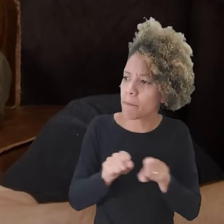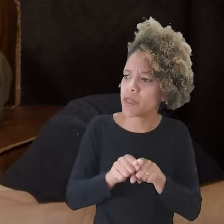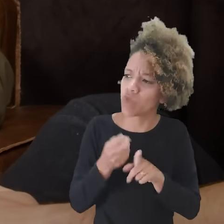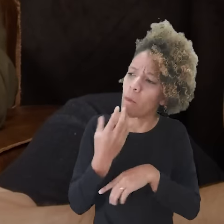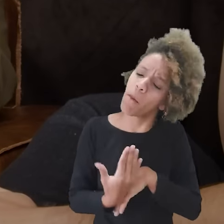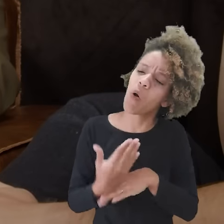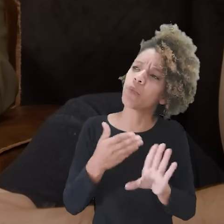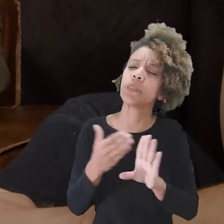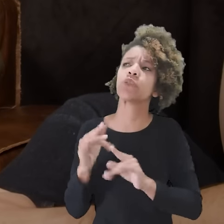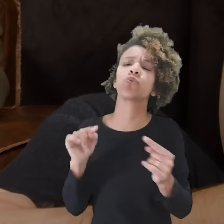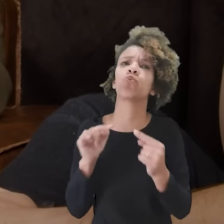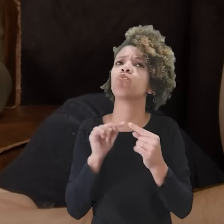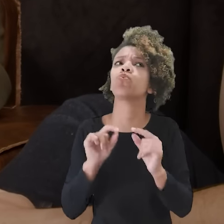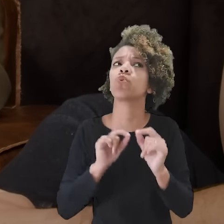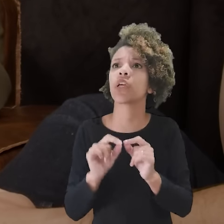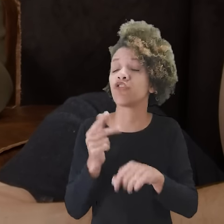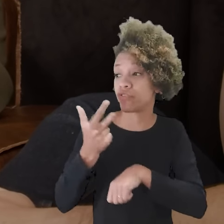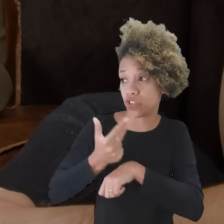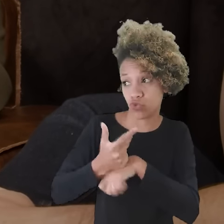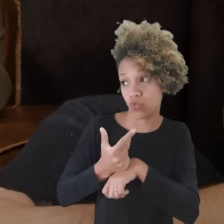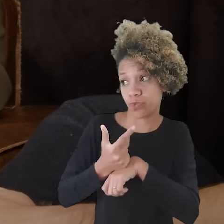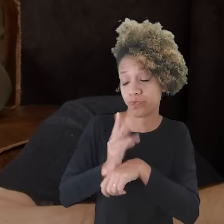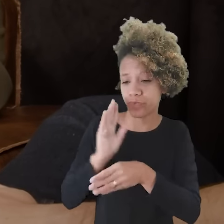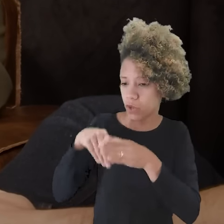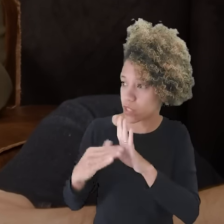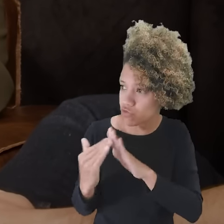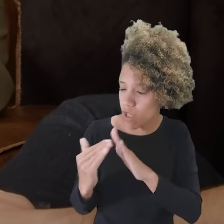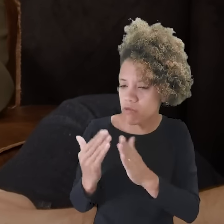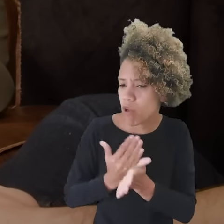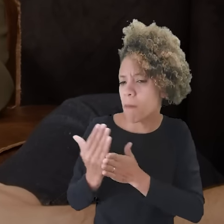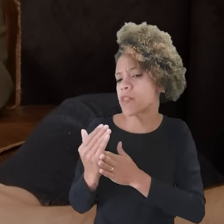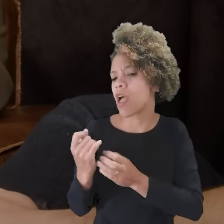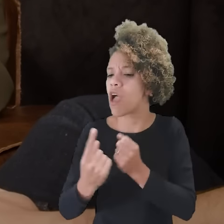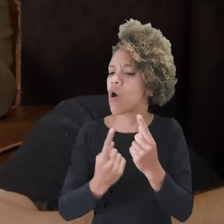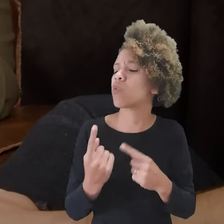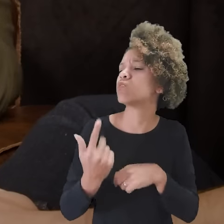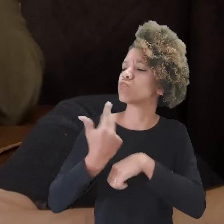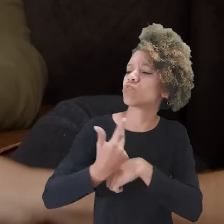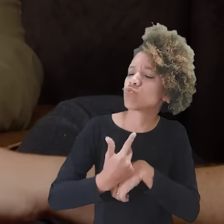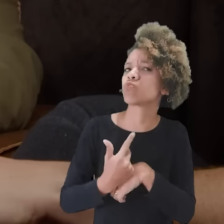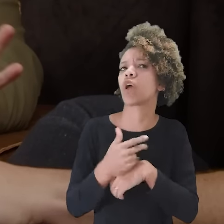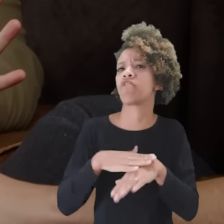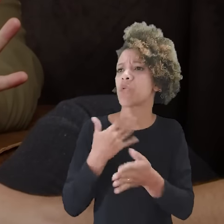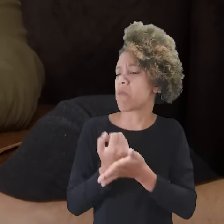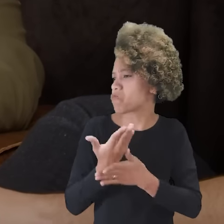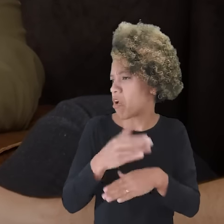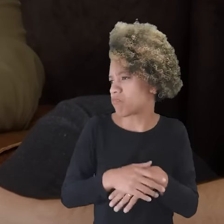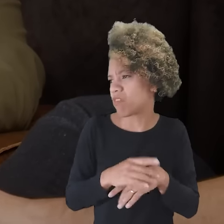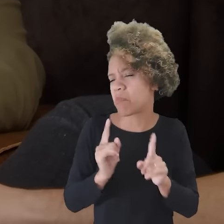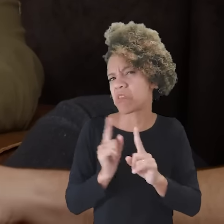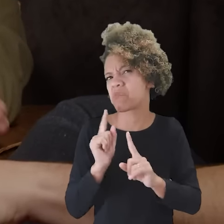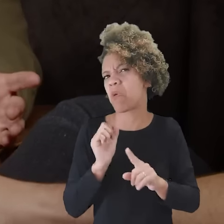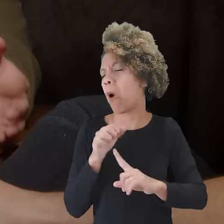boa para mim no sentido de de vídeo né Eu dentro de casa comecei a fazer uns compilados fazer umas coisas vocês não podcast que nem influenciou